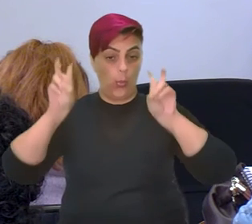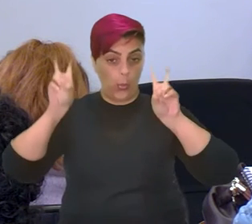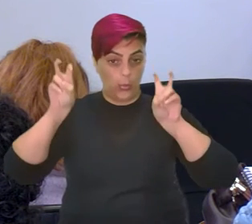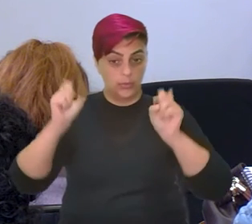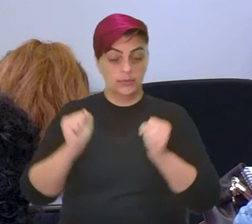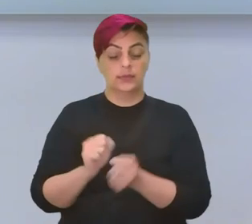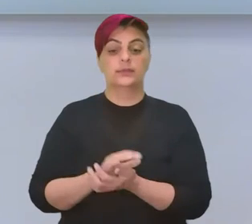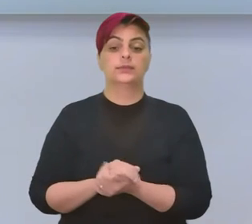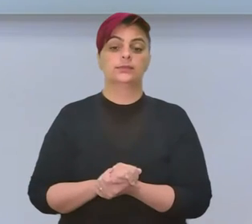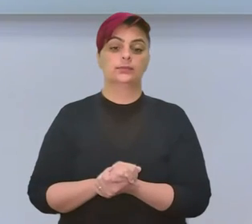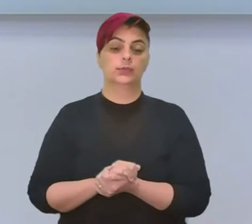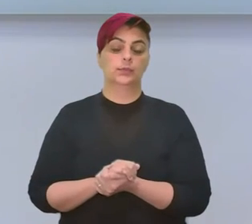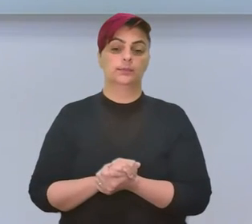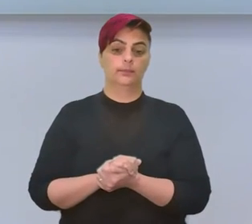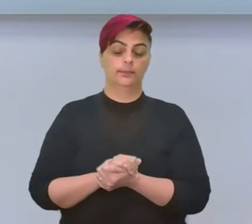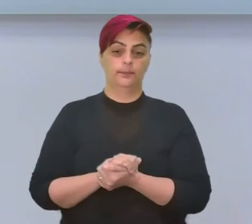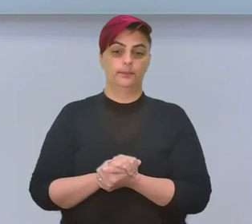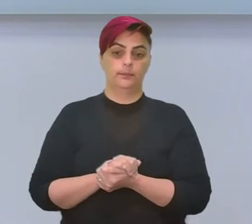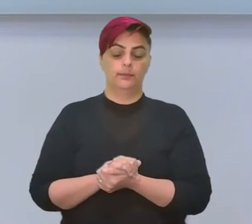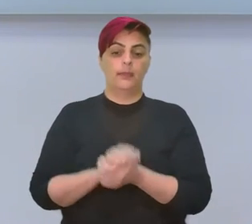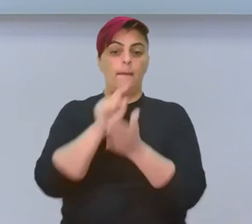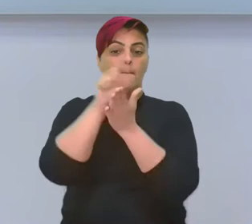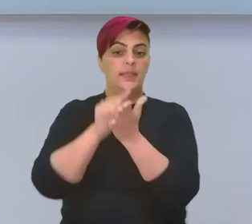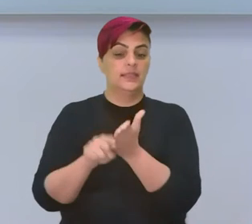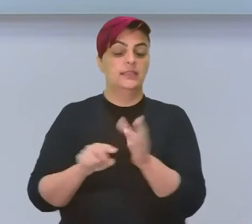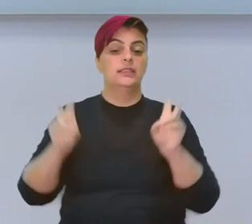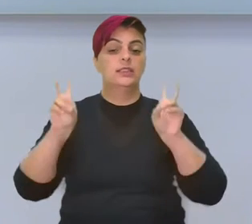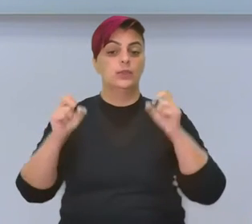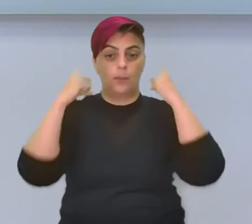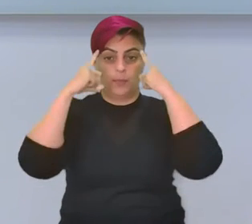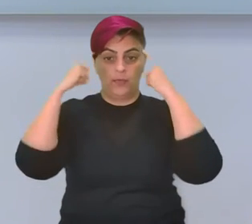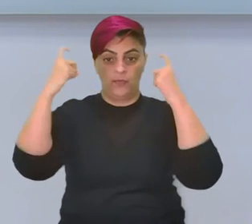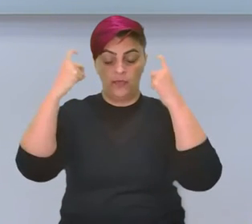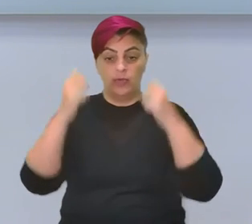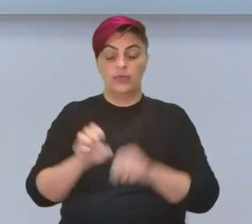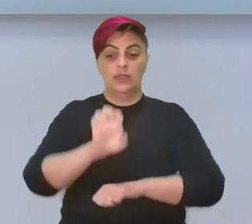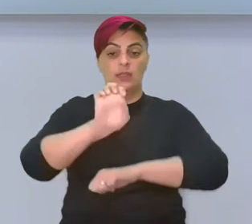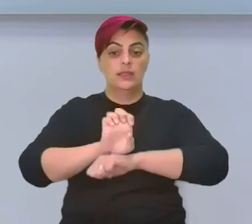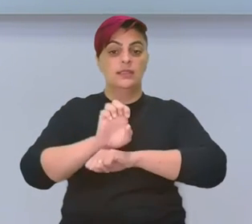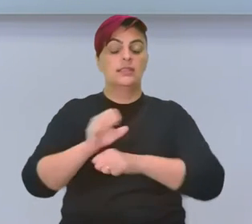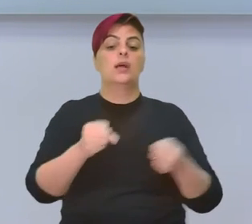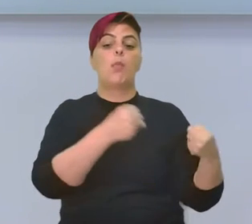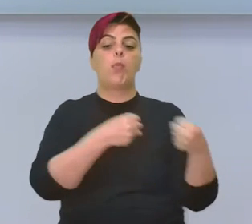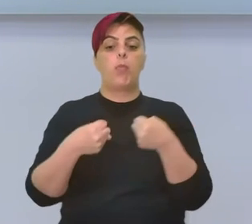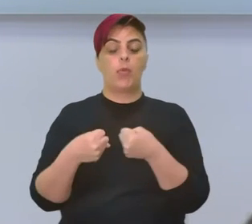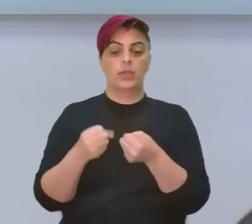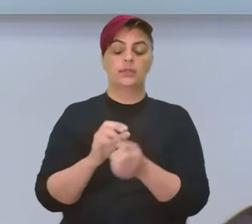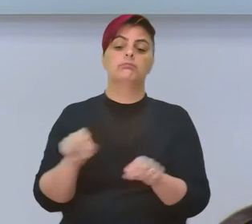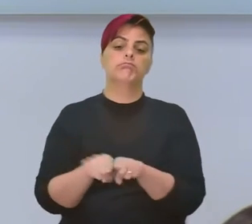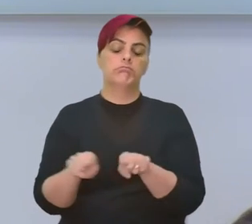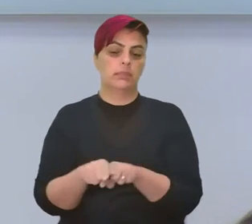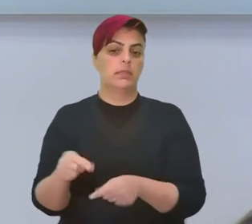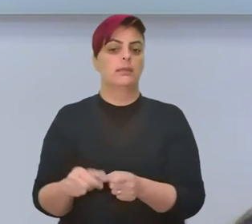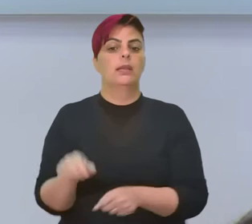relações multiespécies. E o Gabriel Feltran falará das suas pesquisas sobre violência e poder do Estado. A antropóloga e professora